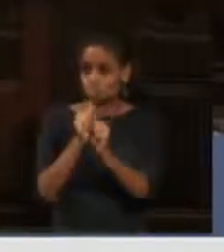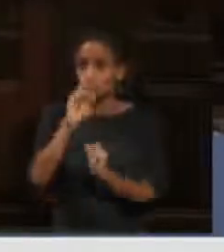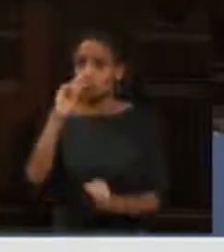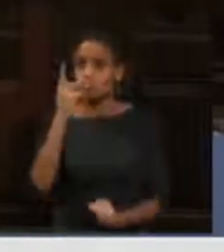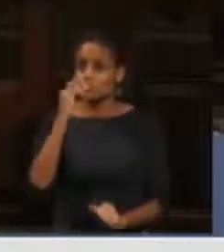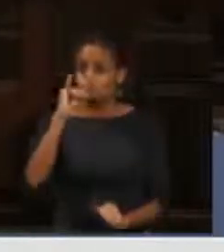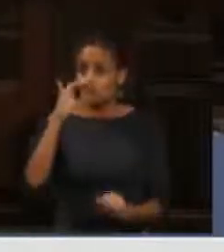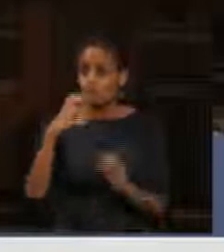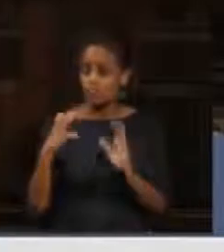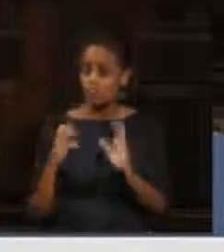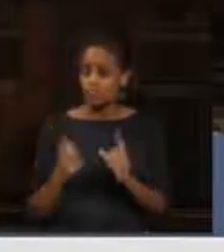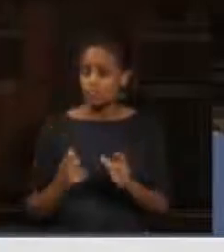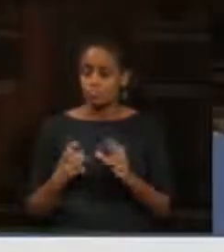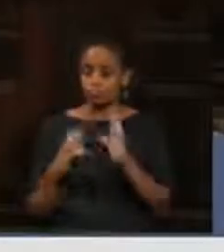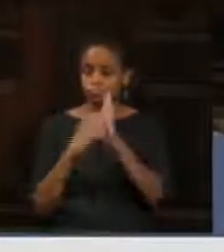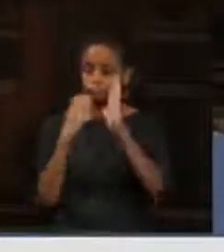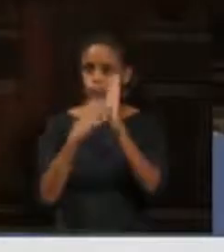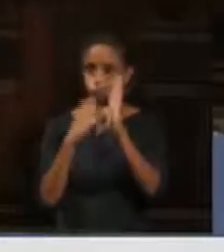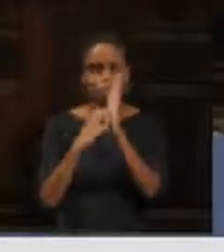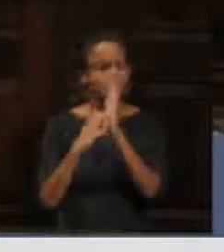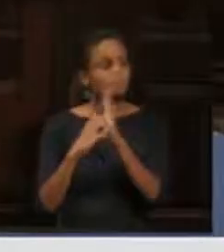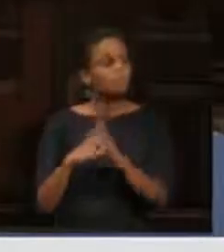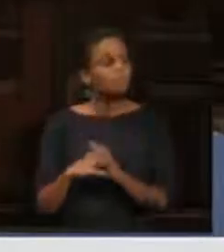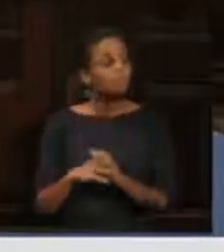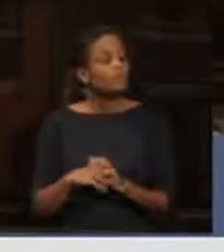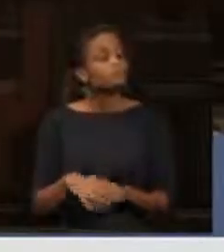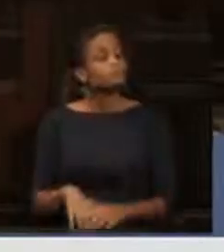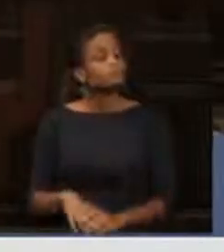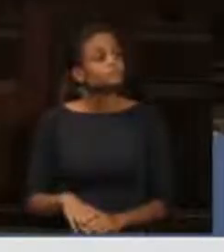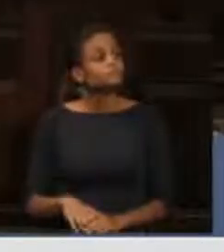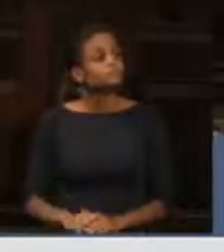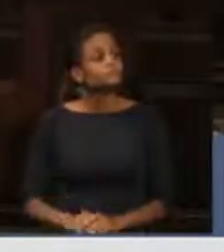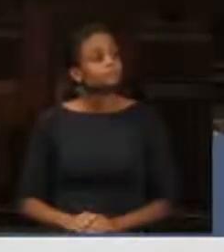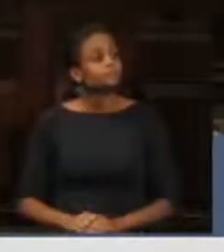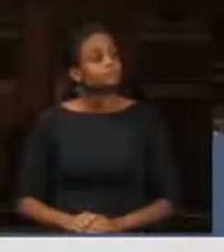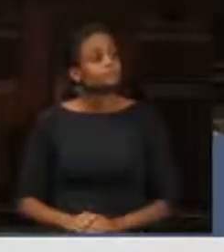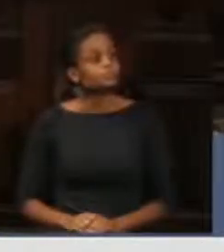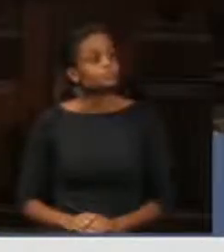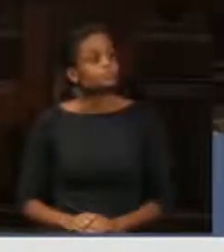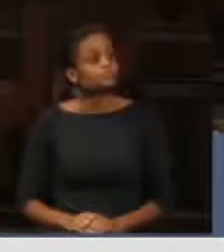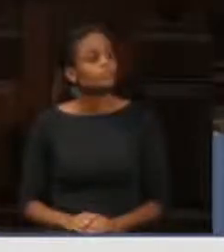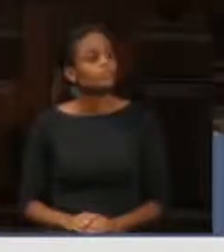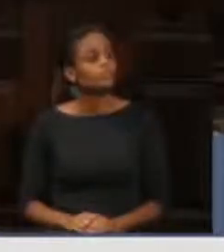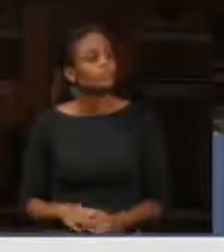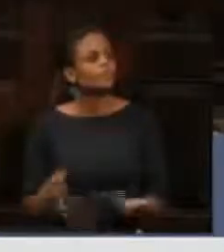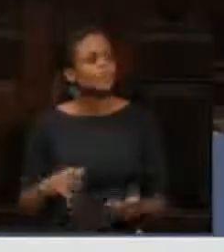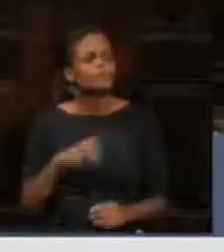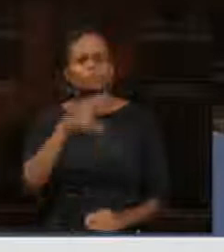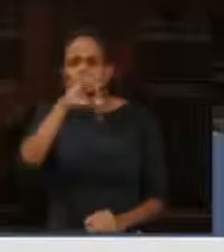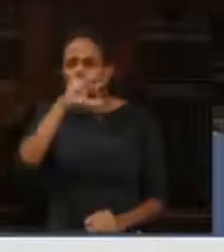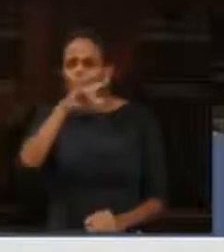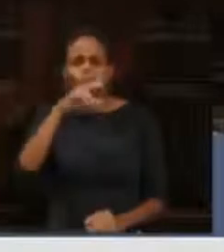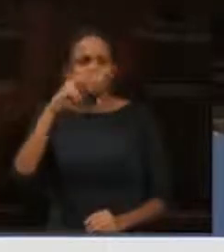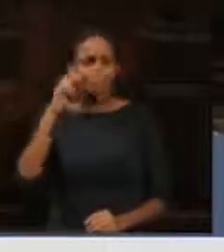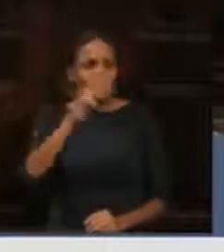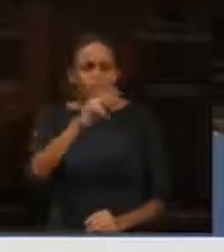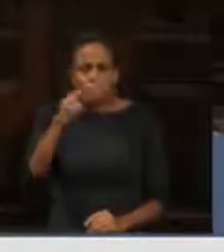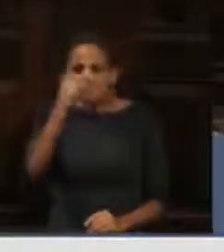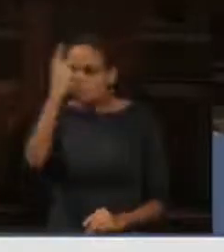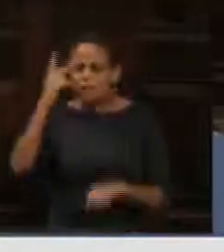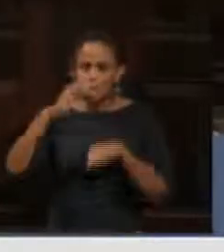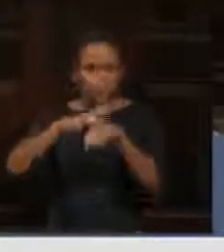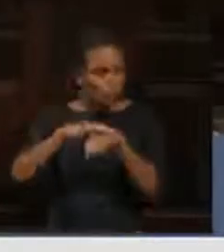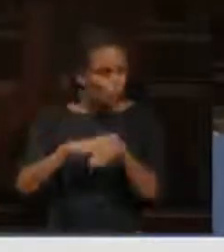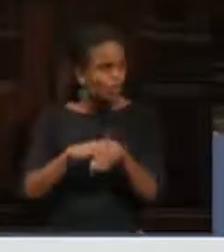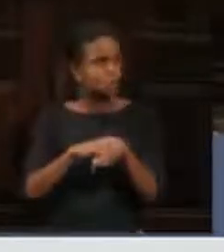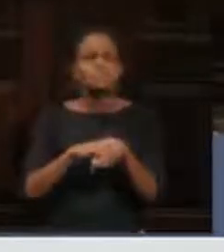Santa Maria não seja fechado, piorando a situação no atendimento das pessoas com tuberculose